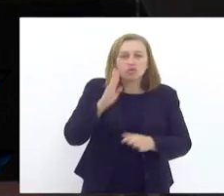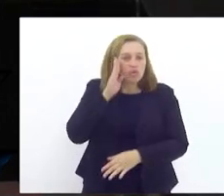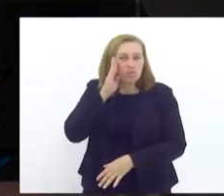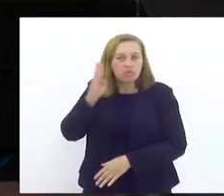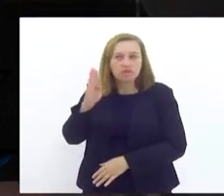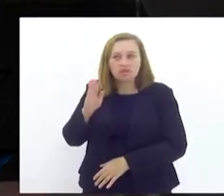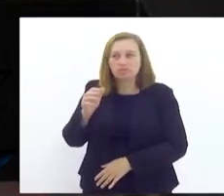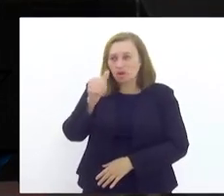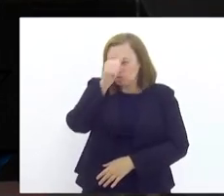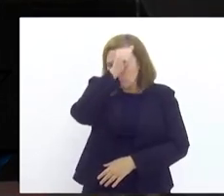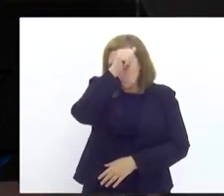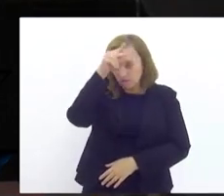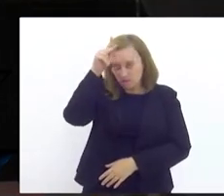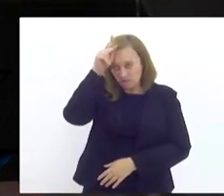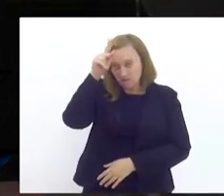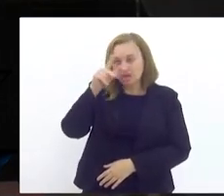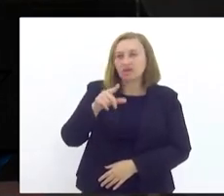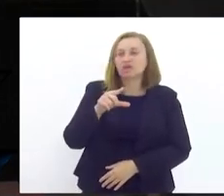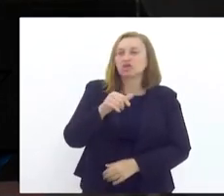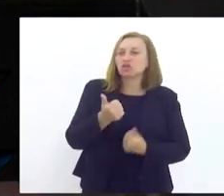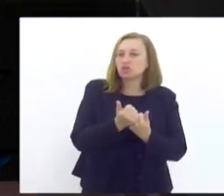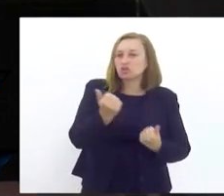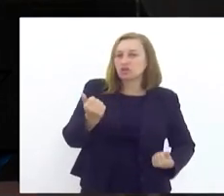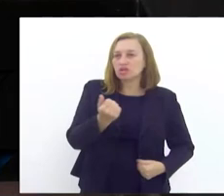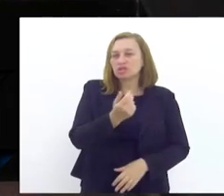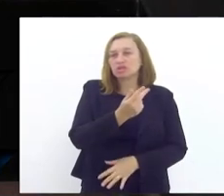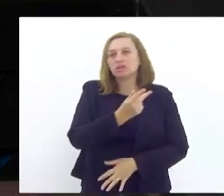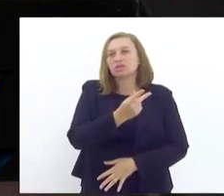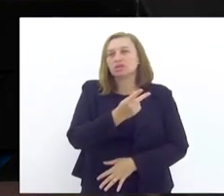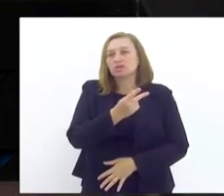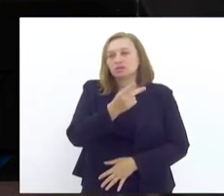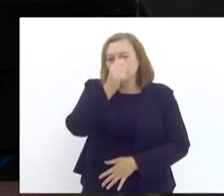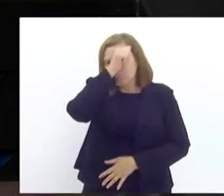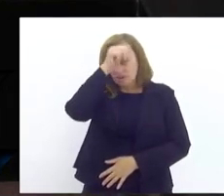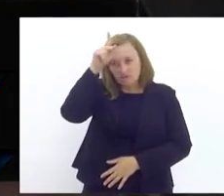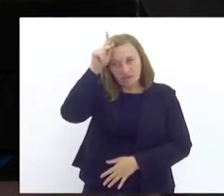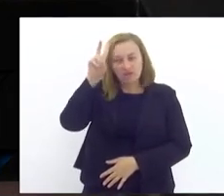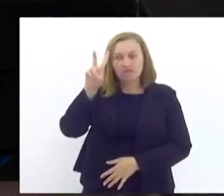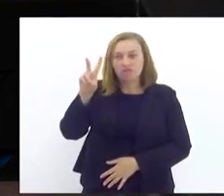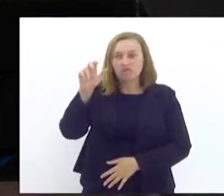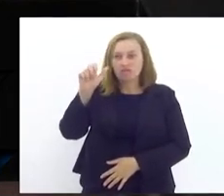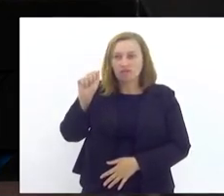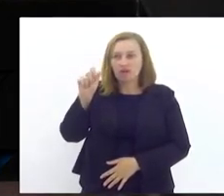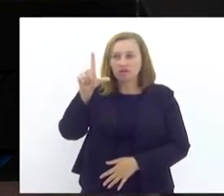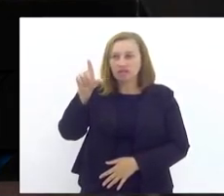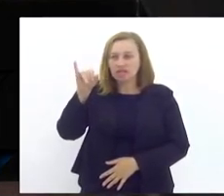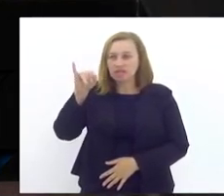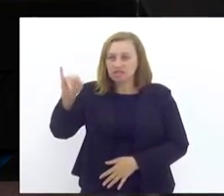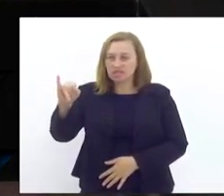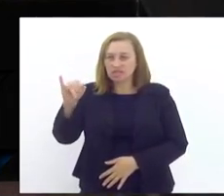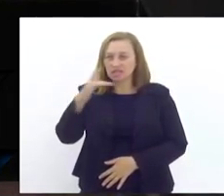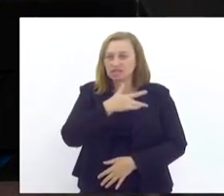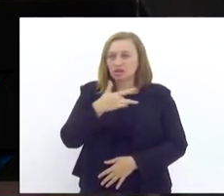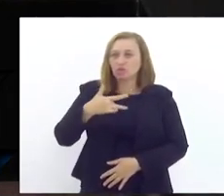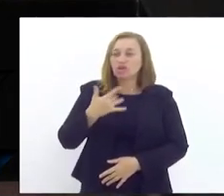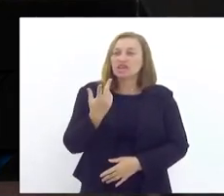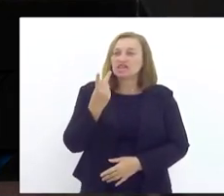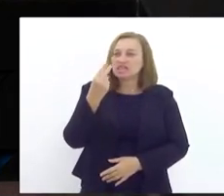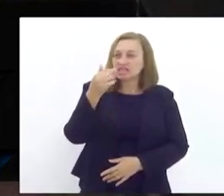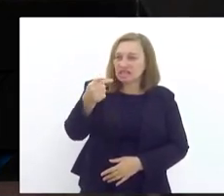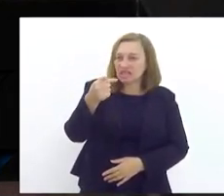do prefeito e do vice-prefeito Valdecir na saúde e nunca foi que já estão há sete anos